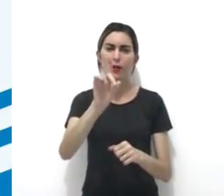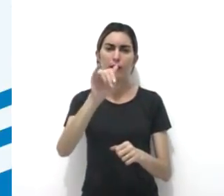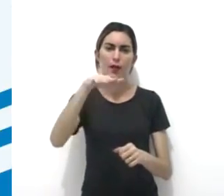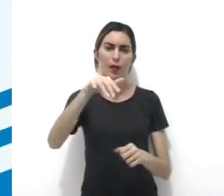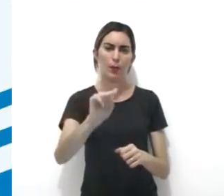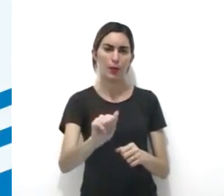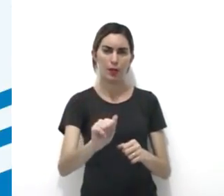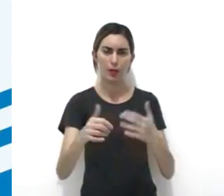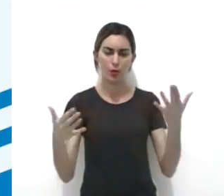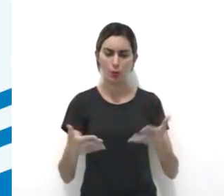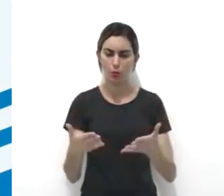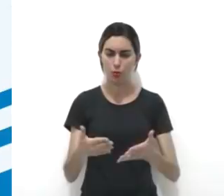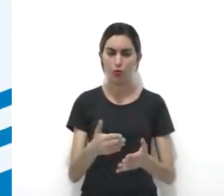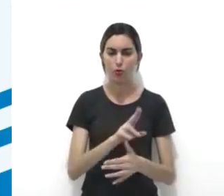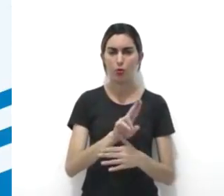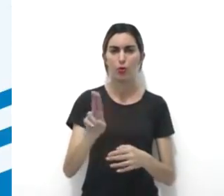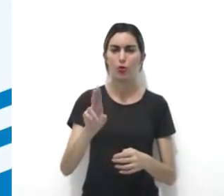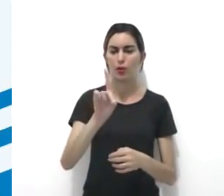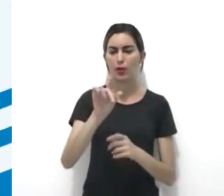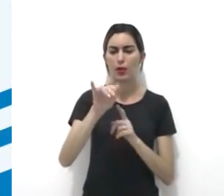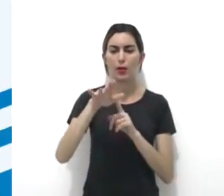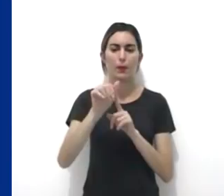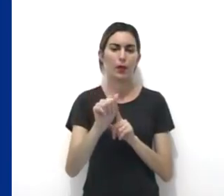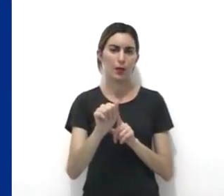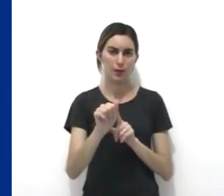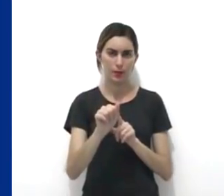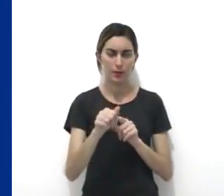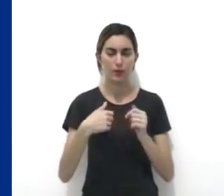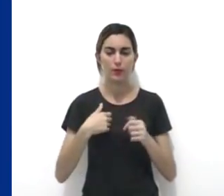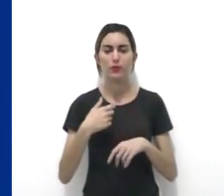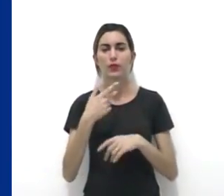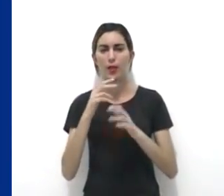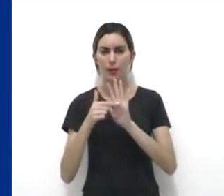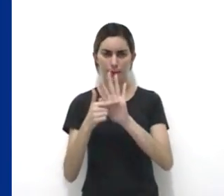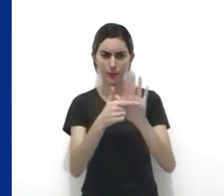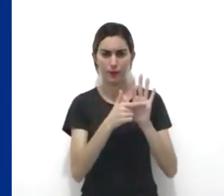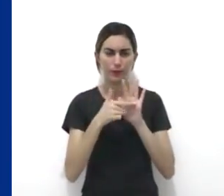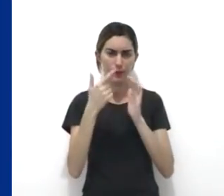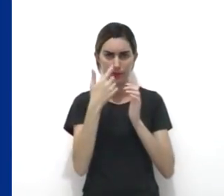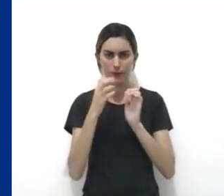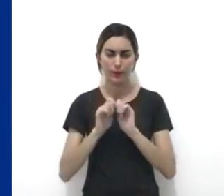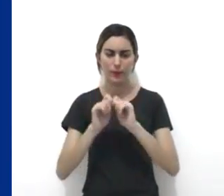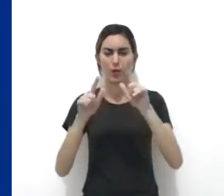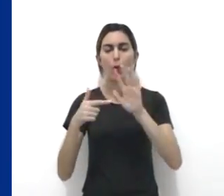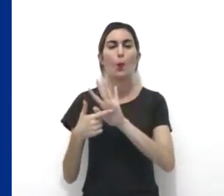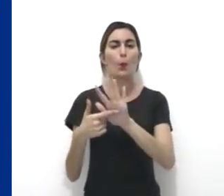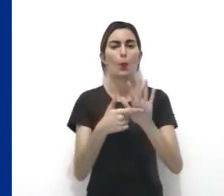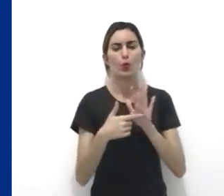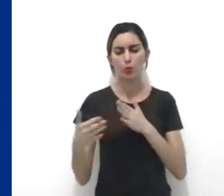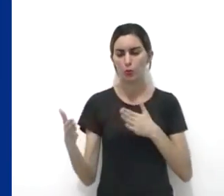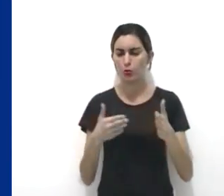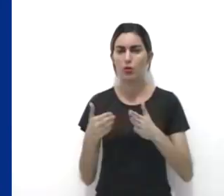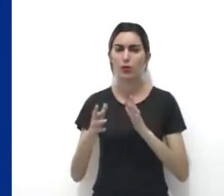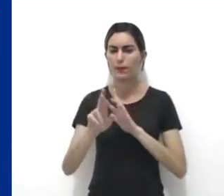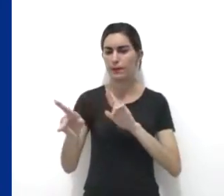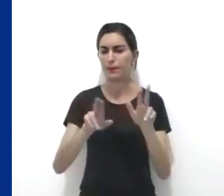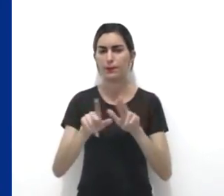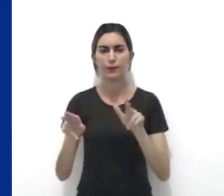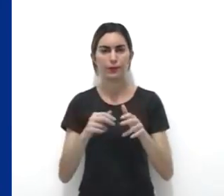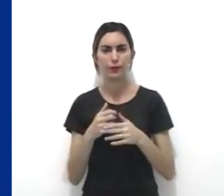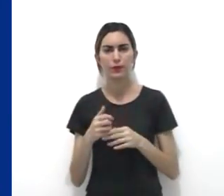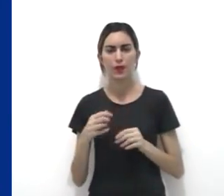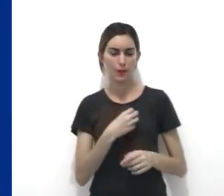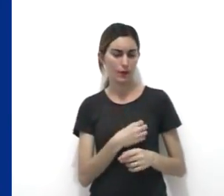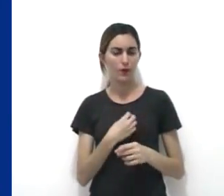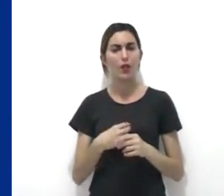por dama e hoje a gente chama de dama. As imagens apresentadas na tela mostram momentos